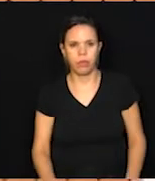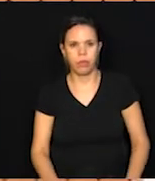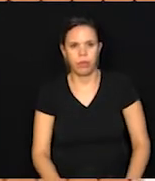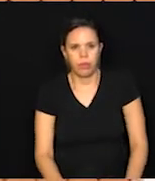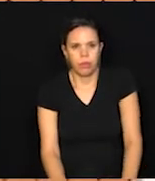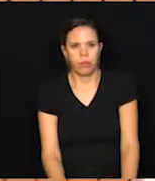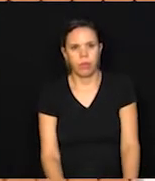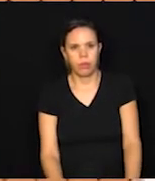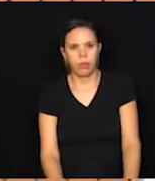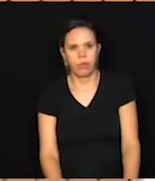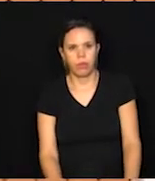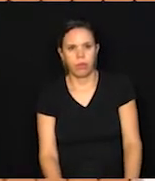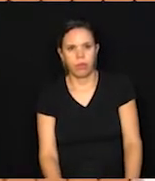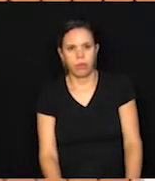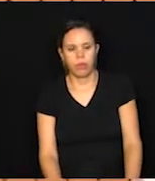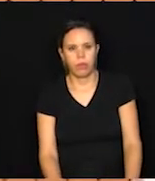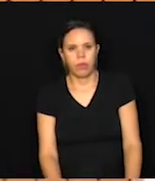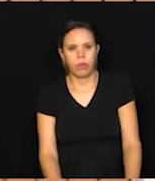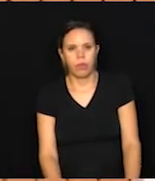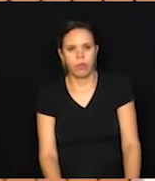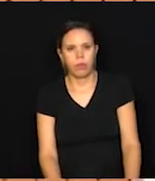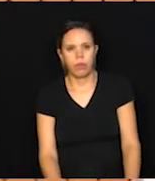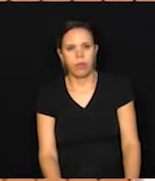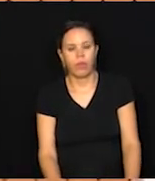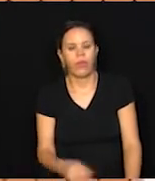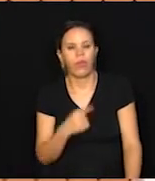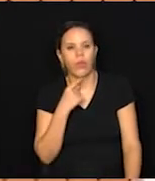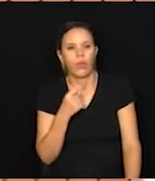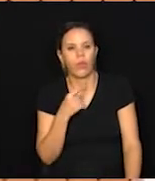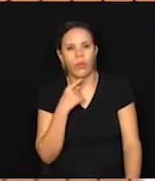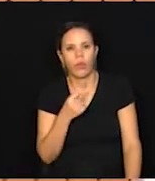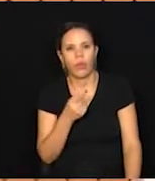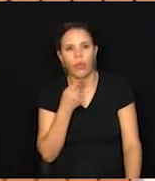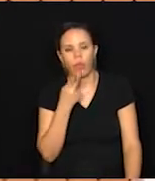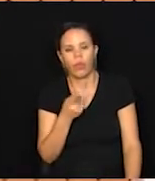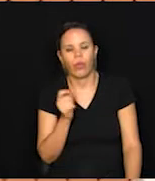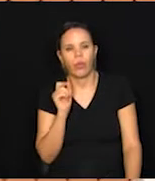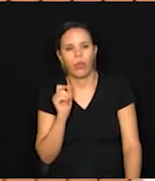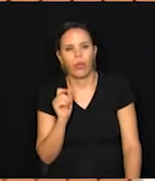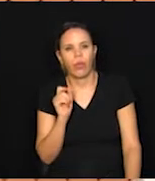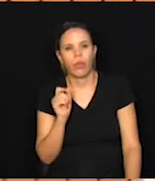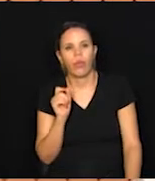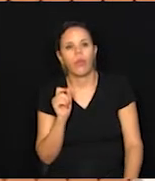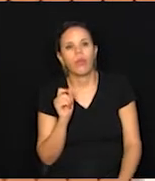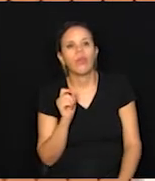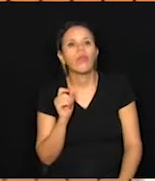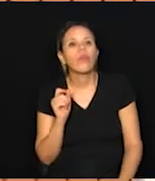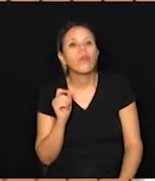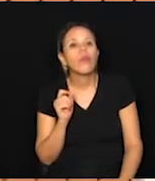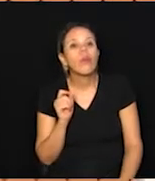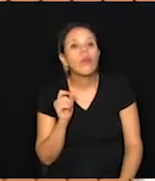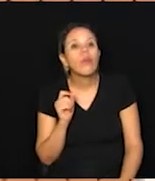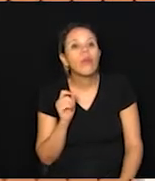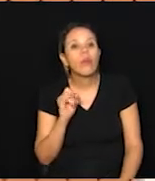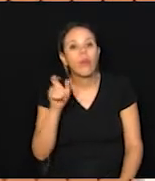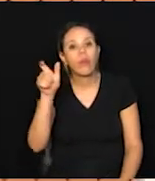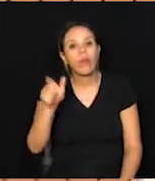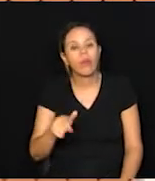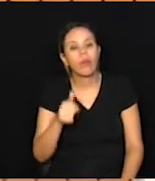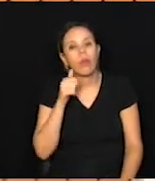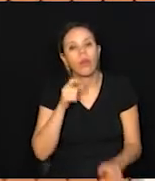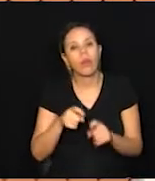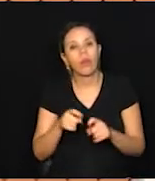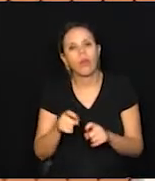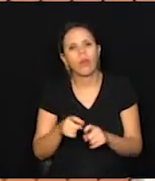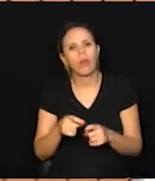Doutor, eu fiz mais um questionamento para que a senhora falasse